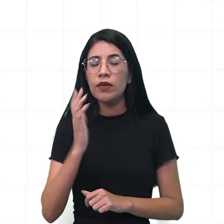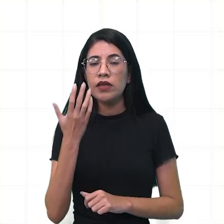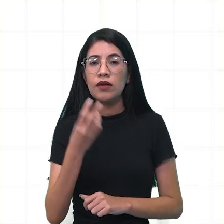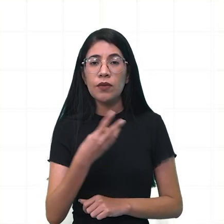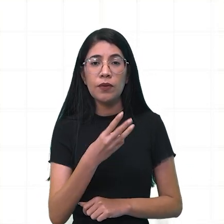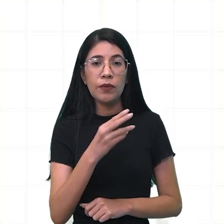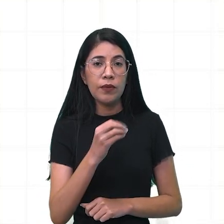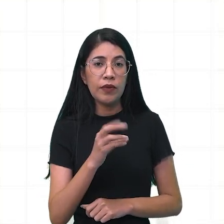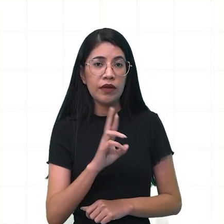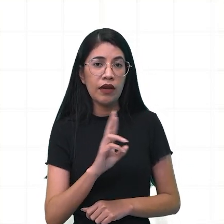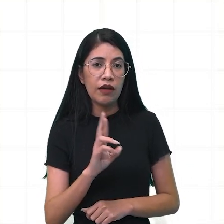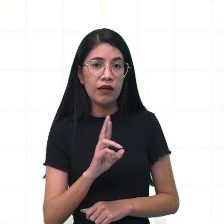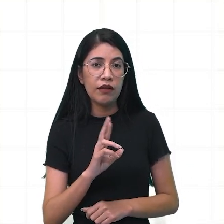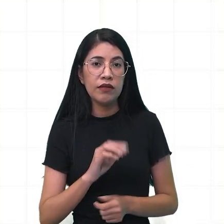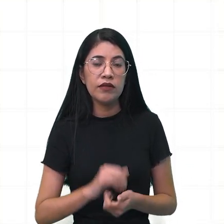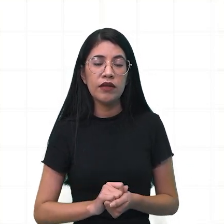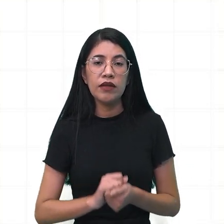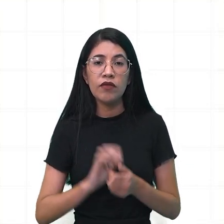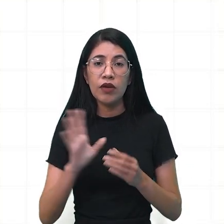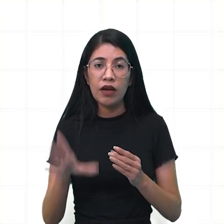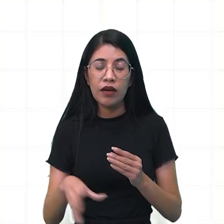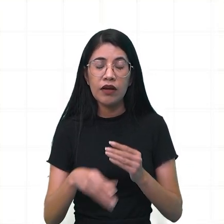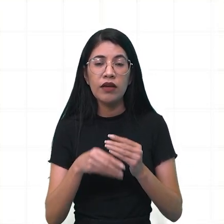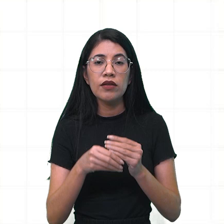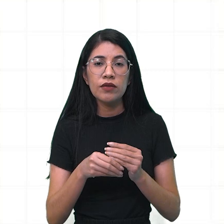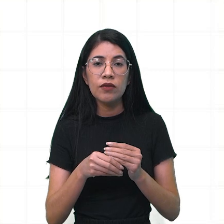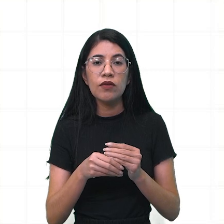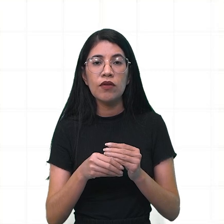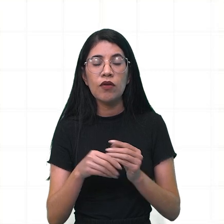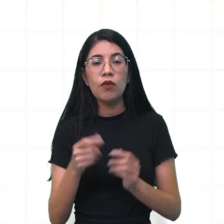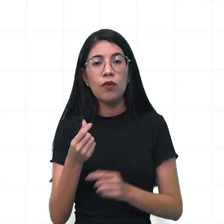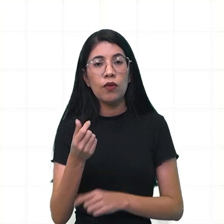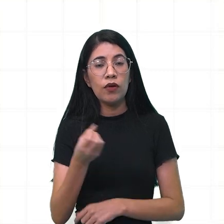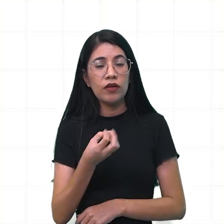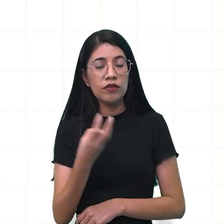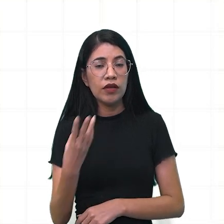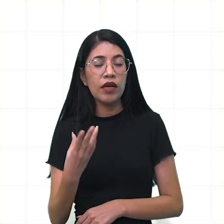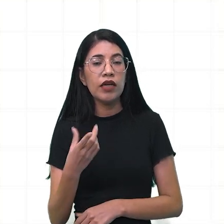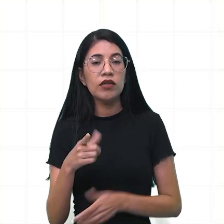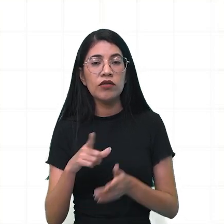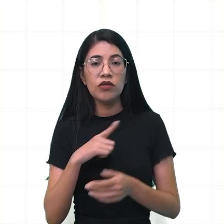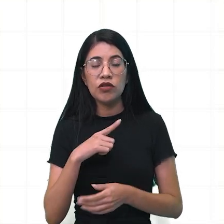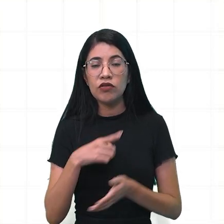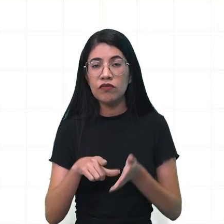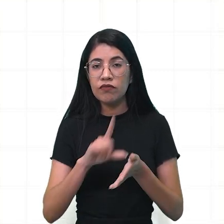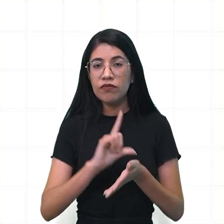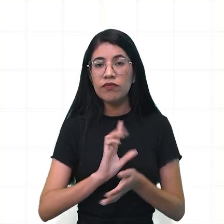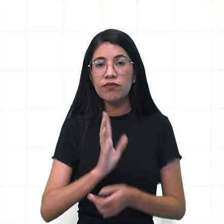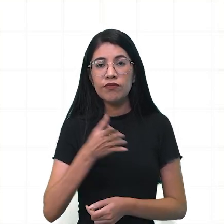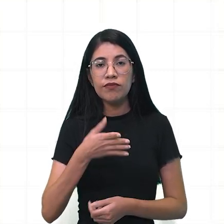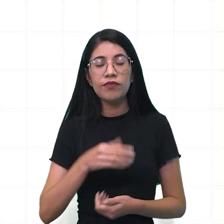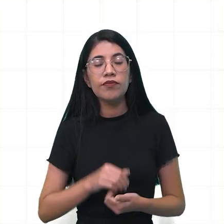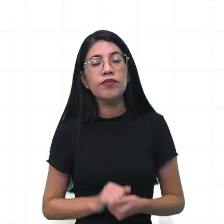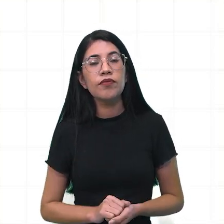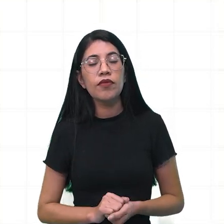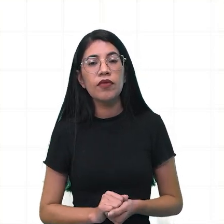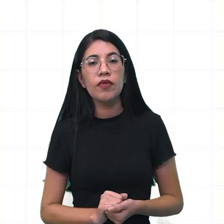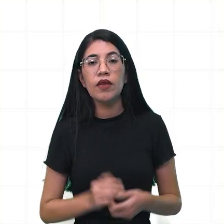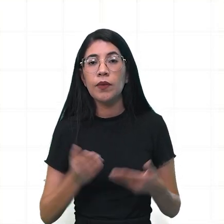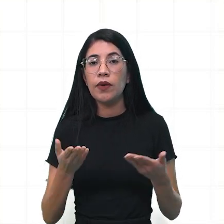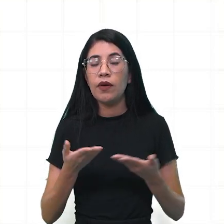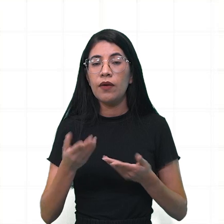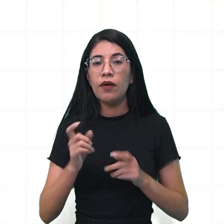R 30 ele se somou com o saldo com o que a pessoa já tinha né então